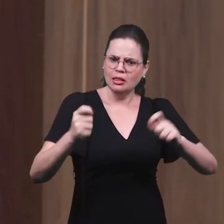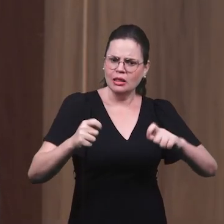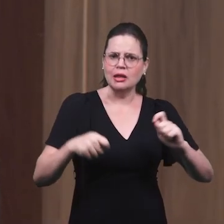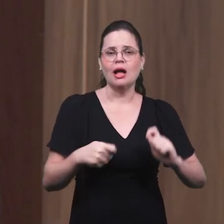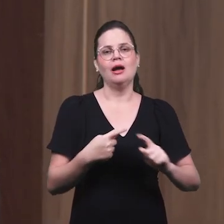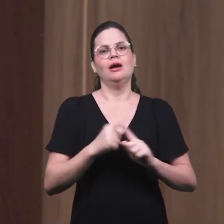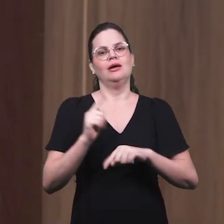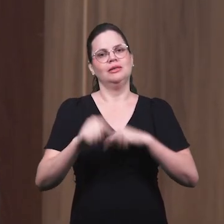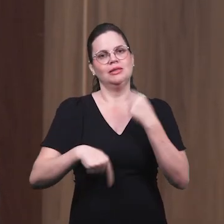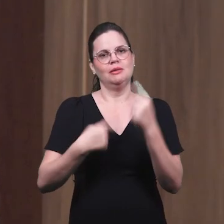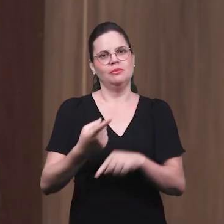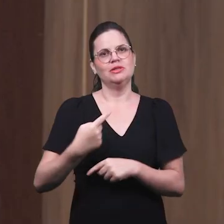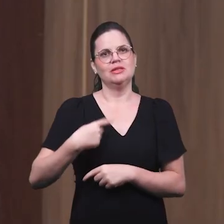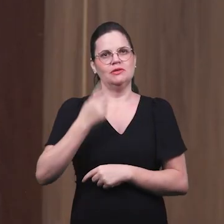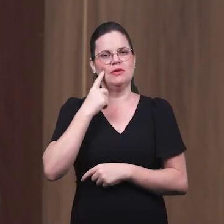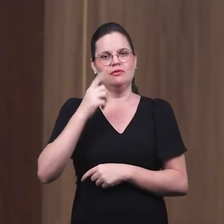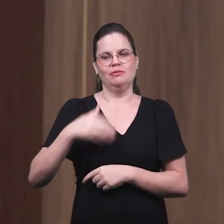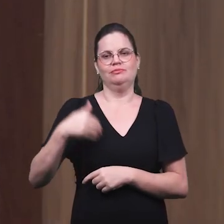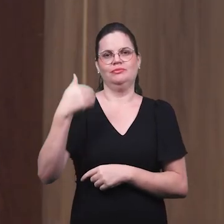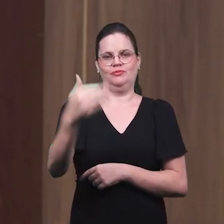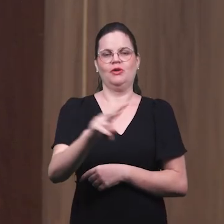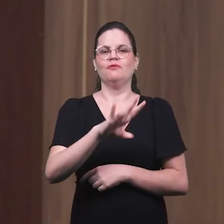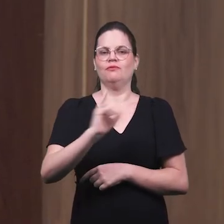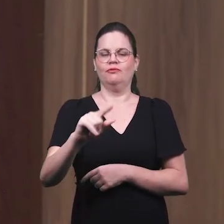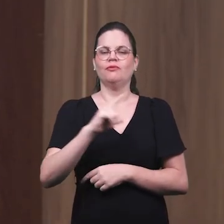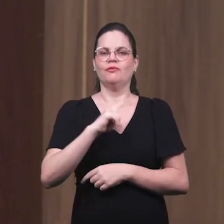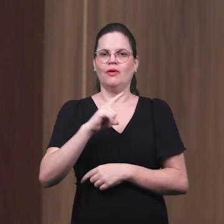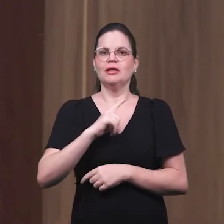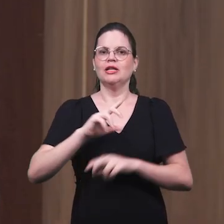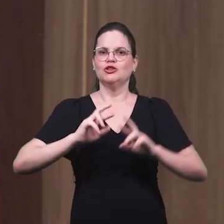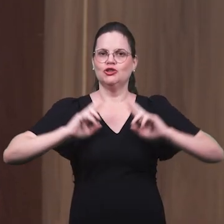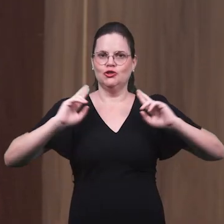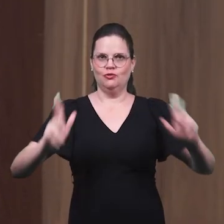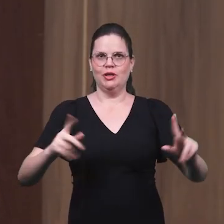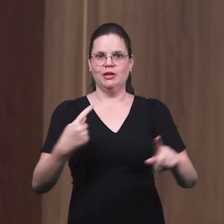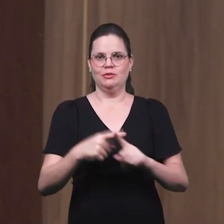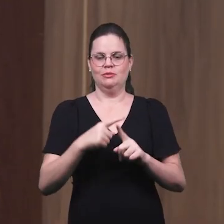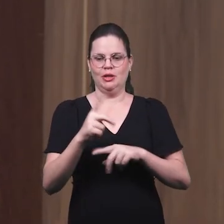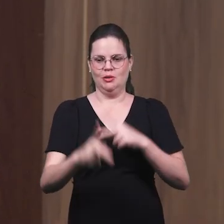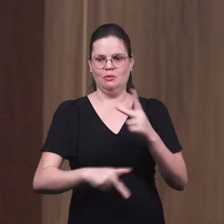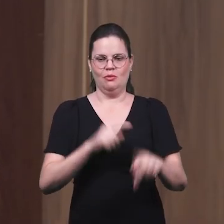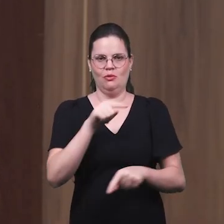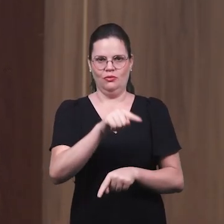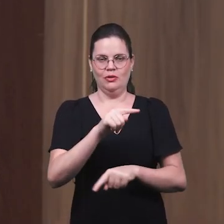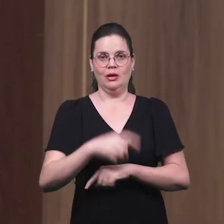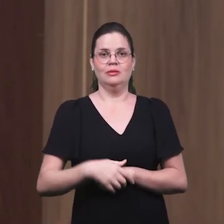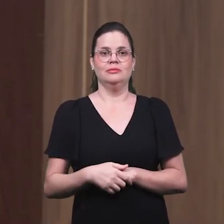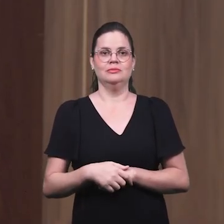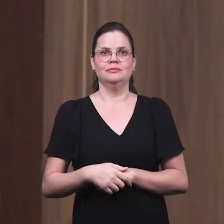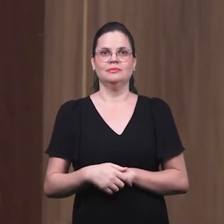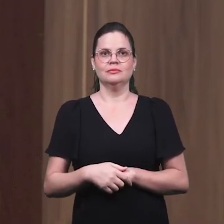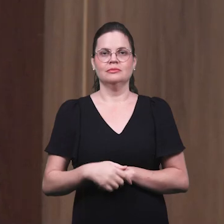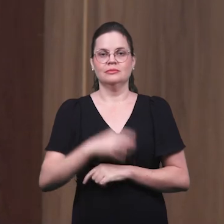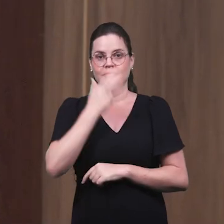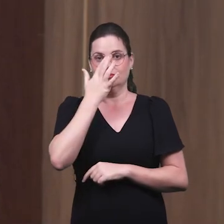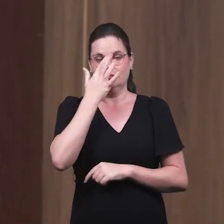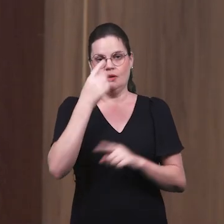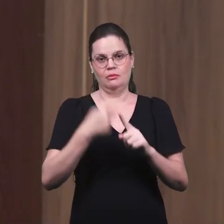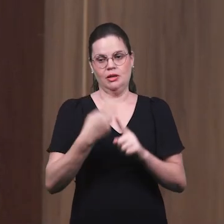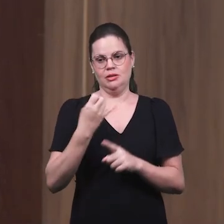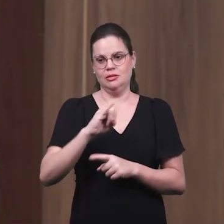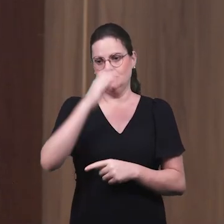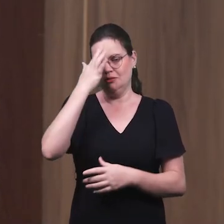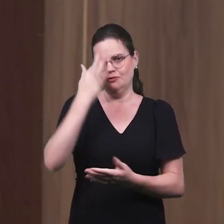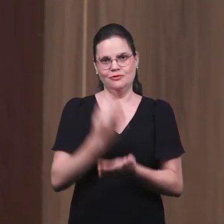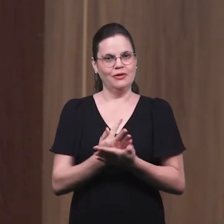uma repercussão incrível no meio do povo de Israel, daqueles que saíram do Egito, porque sem fé